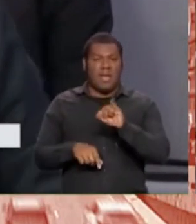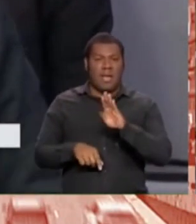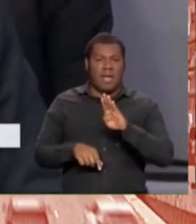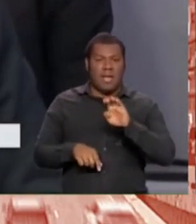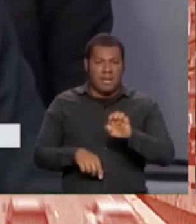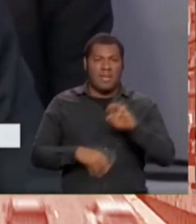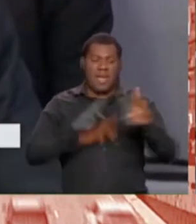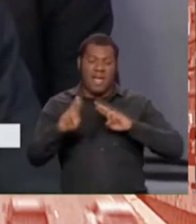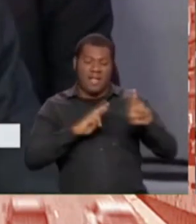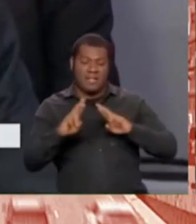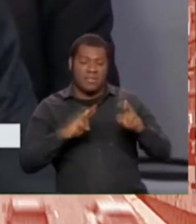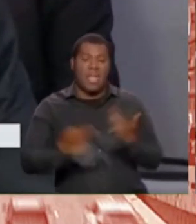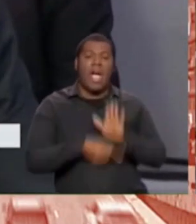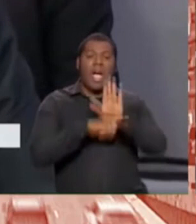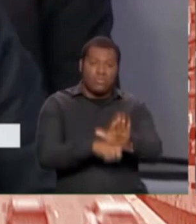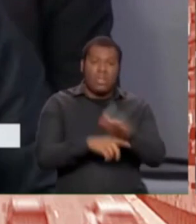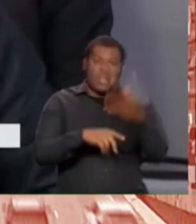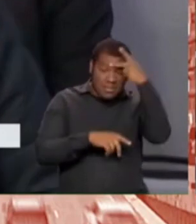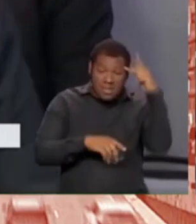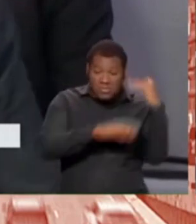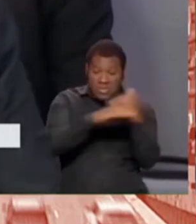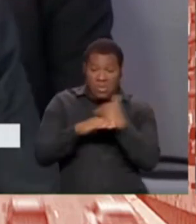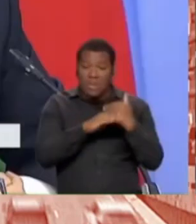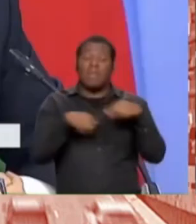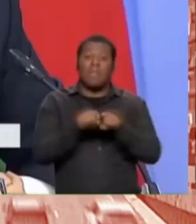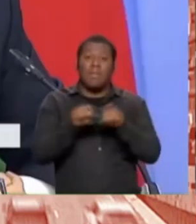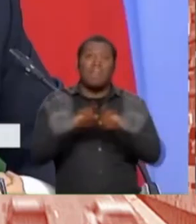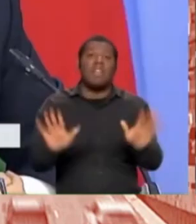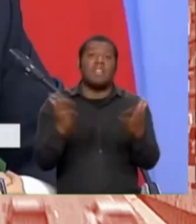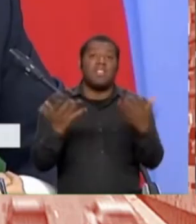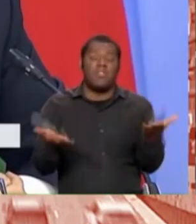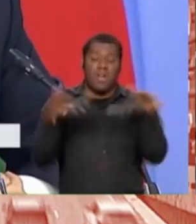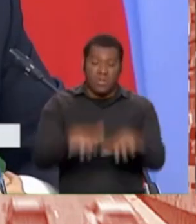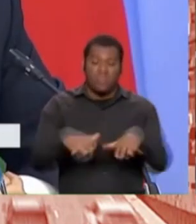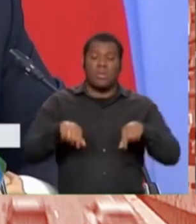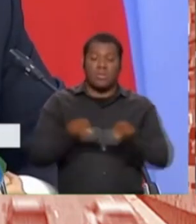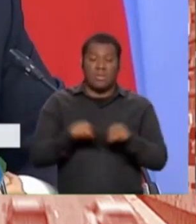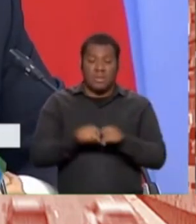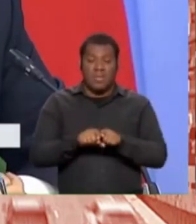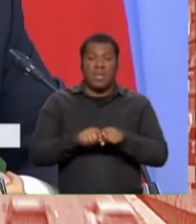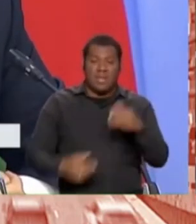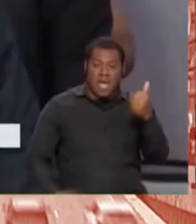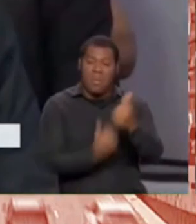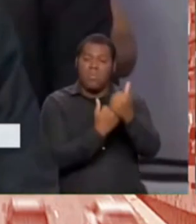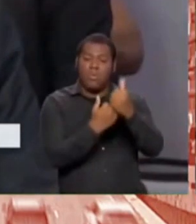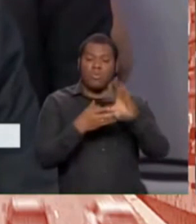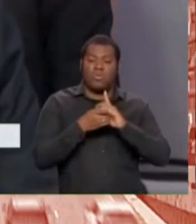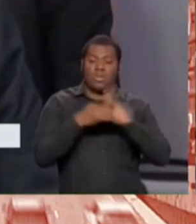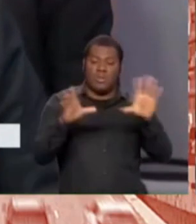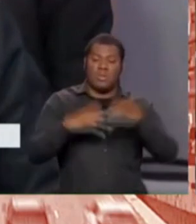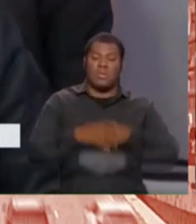Chile, do Equador, dizendo assim, nós precisamos constituir um bloco com peso político suficiente